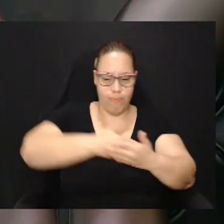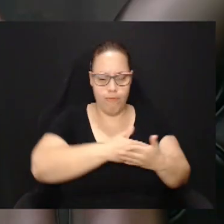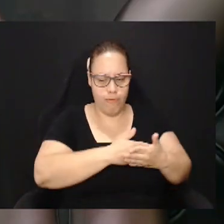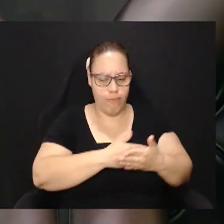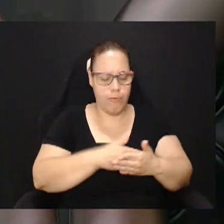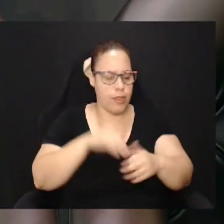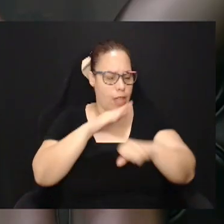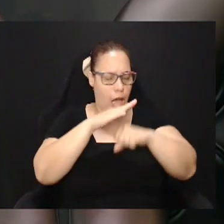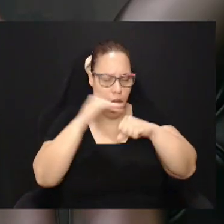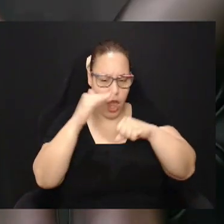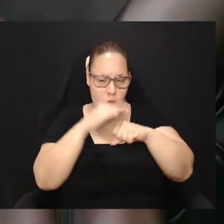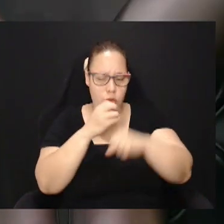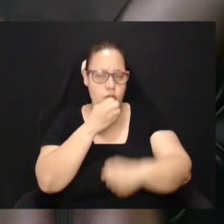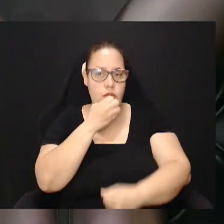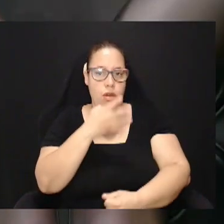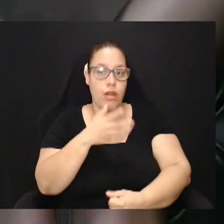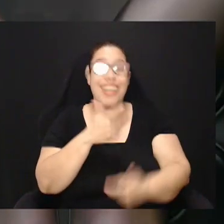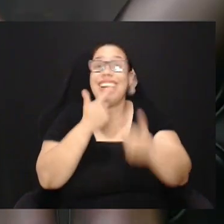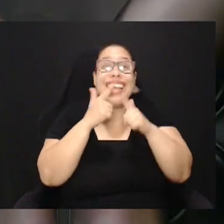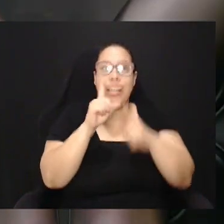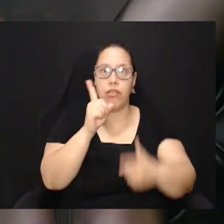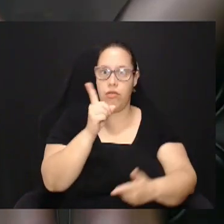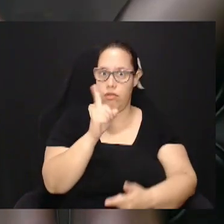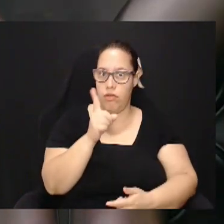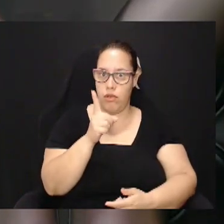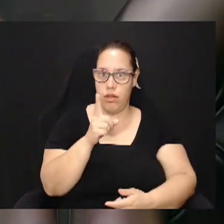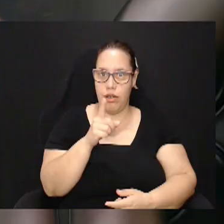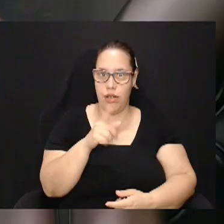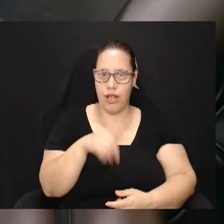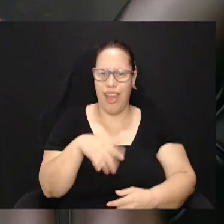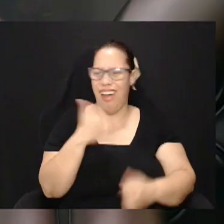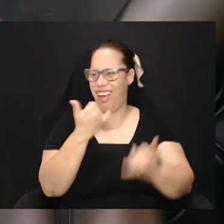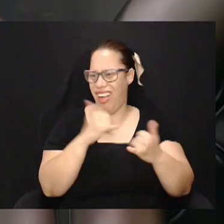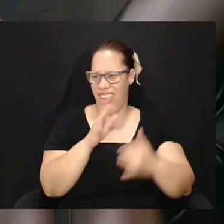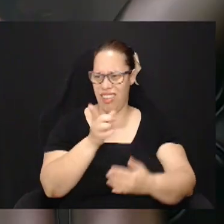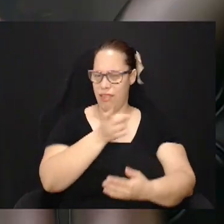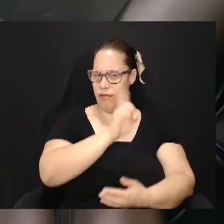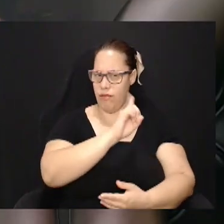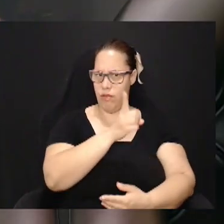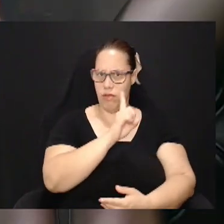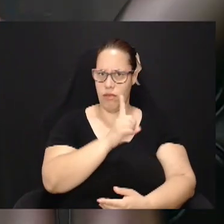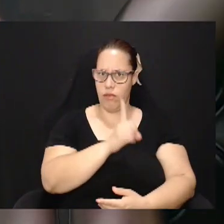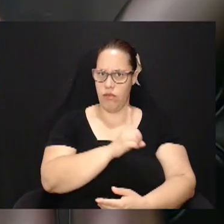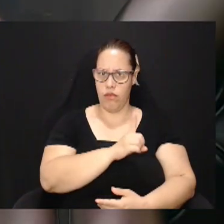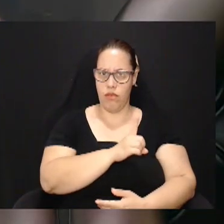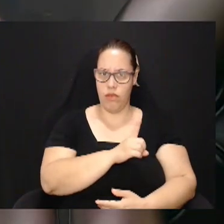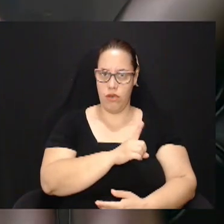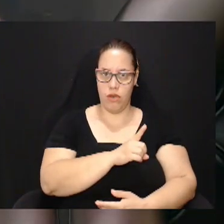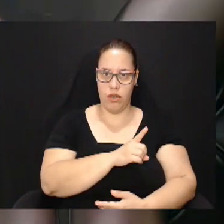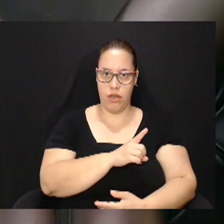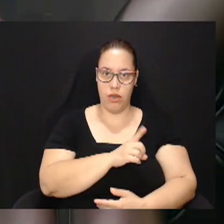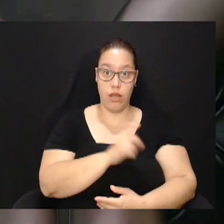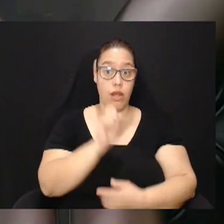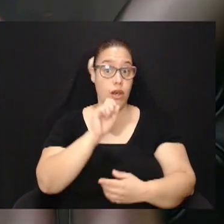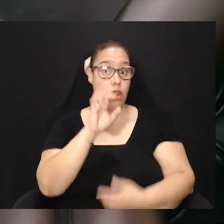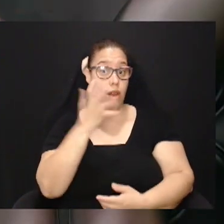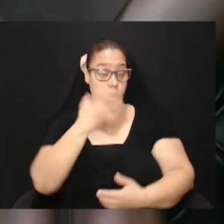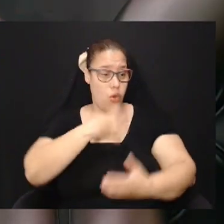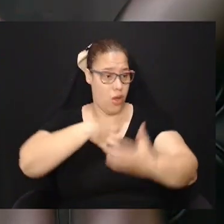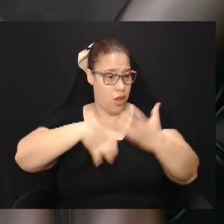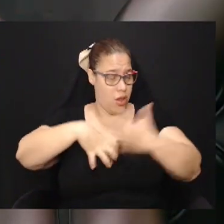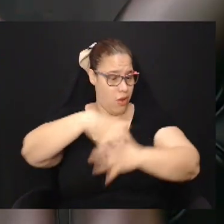é para dar risada. Ai, que besteira. Isso. Não. Alguma coisa mexeu